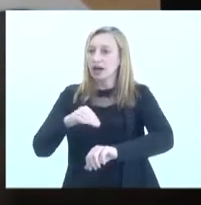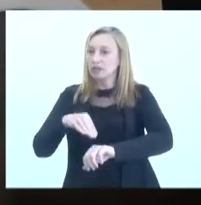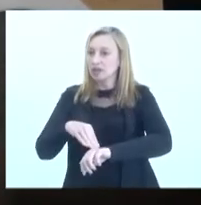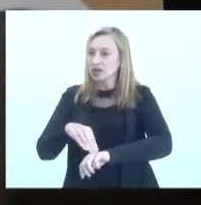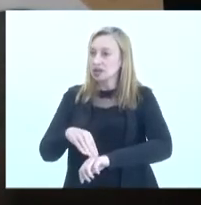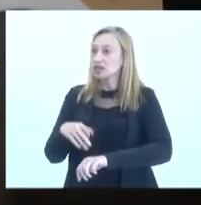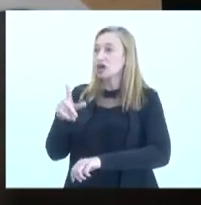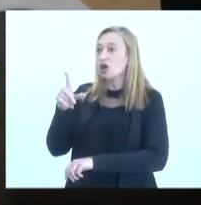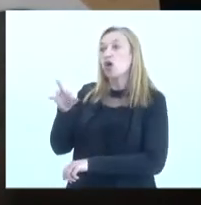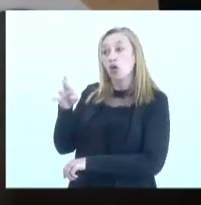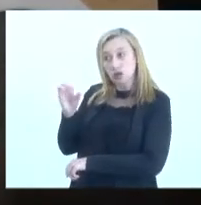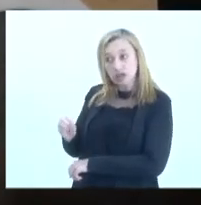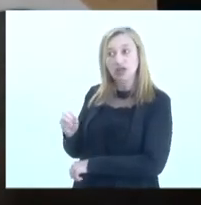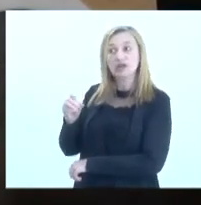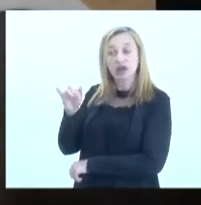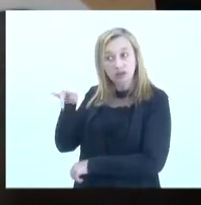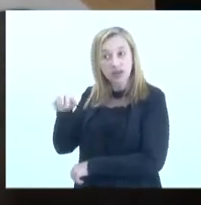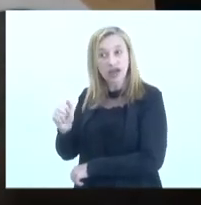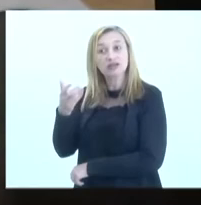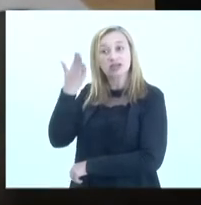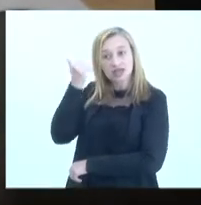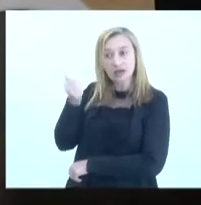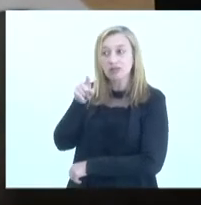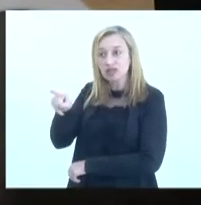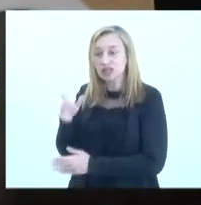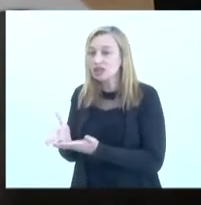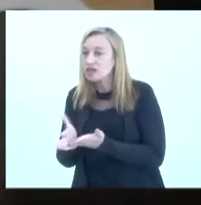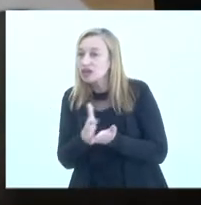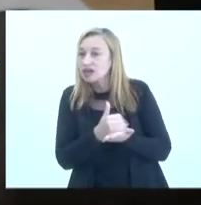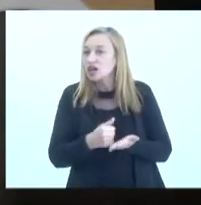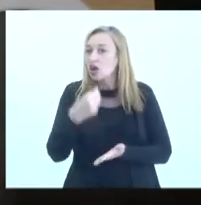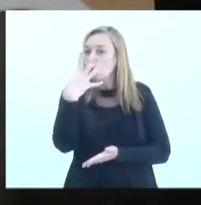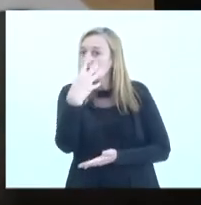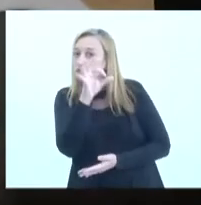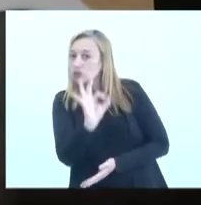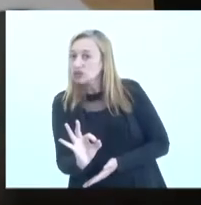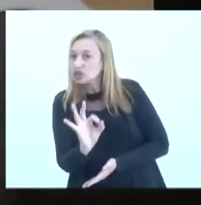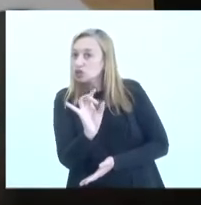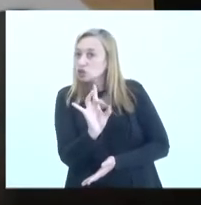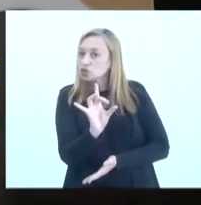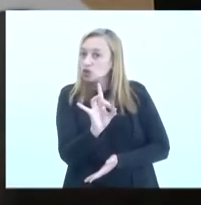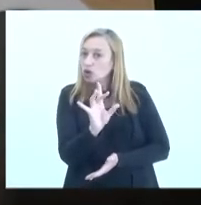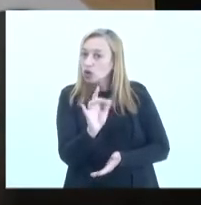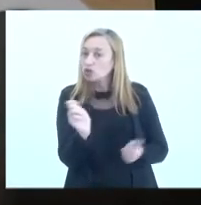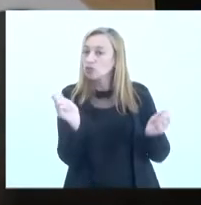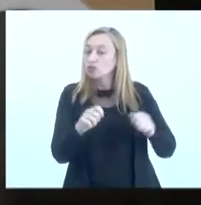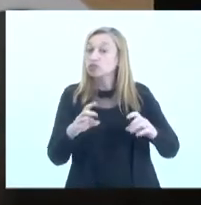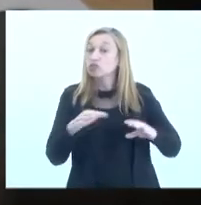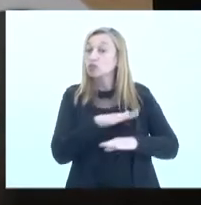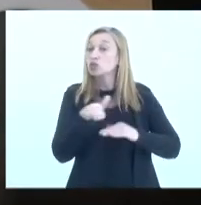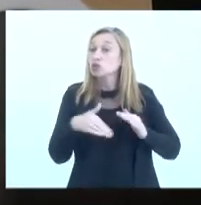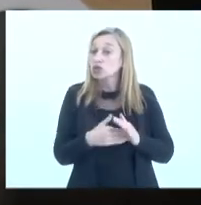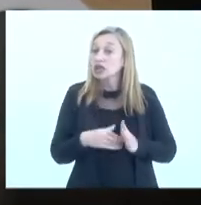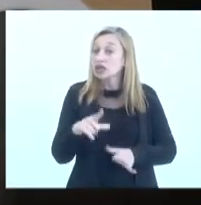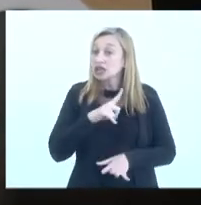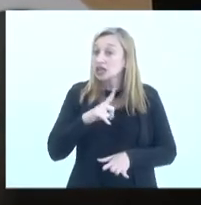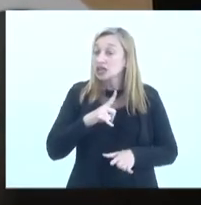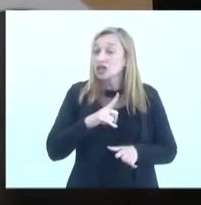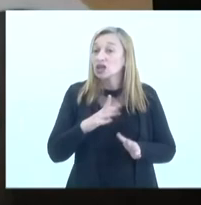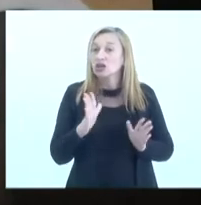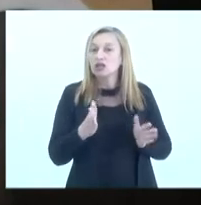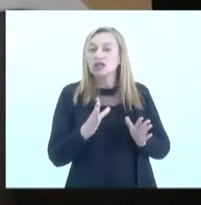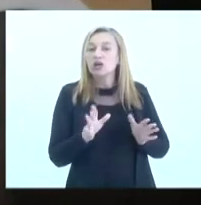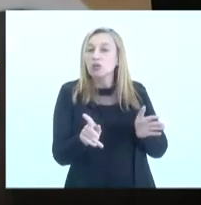Leonardo sabe disso? Vocês estavam arrecadando apenas 4% do potencial total que vocês tinham. Então,